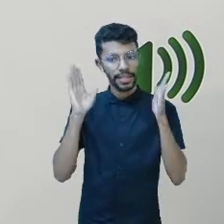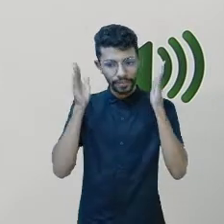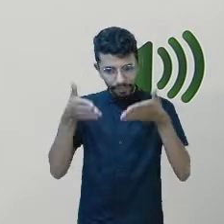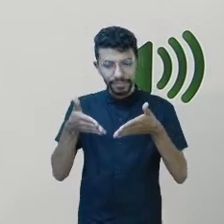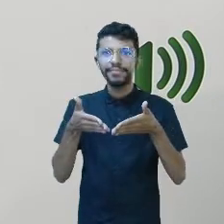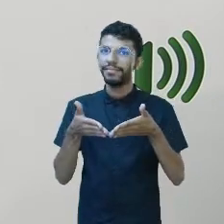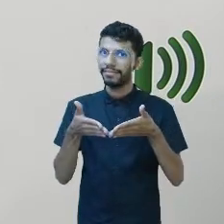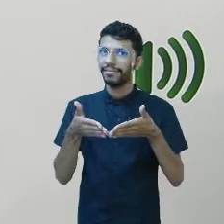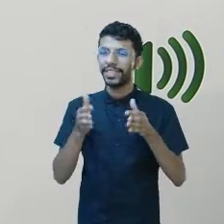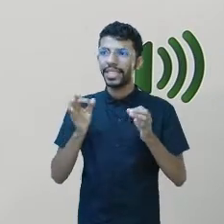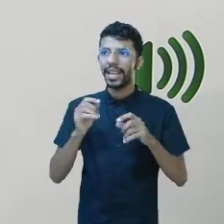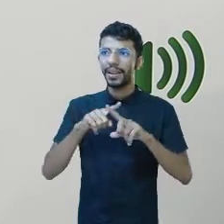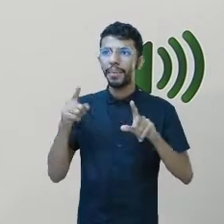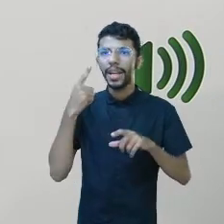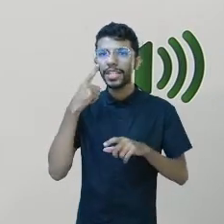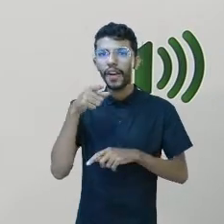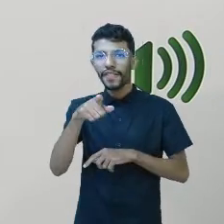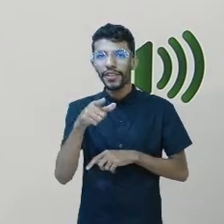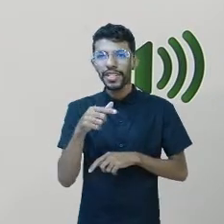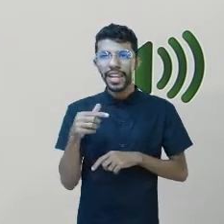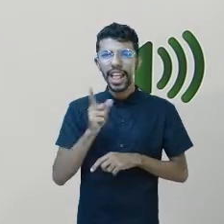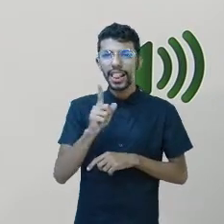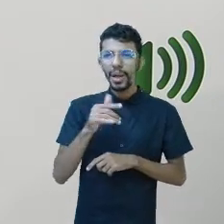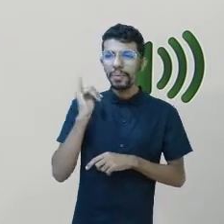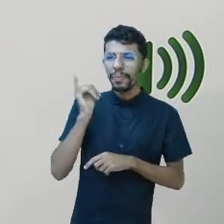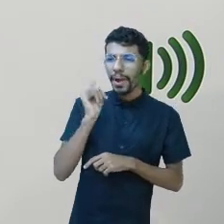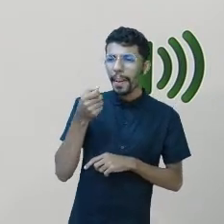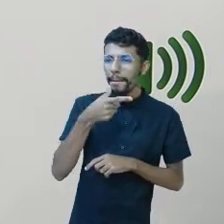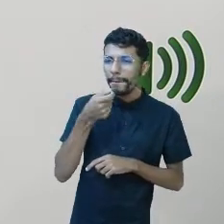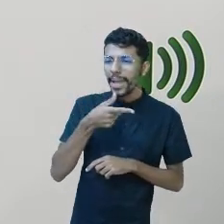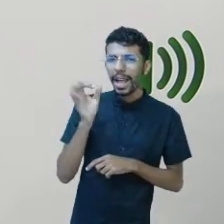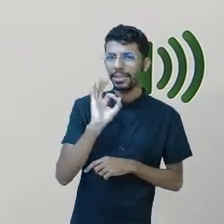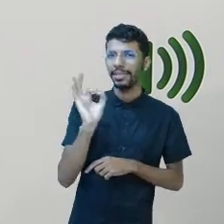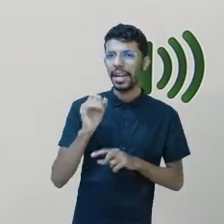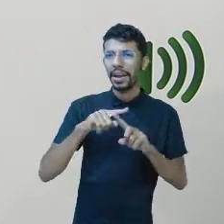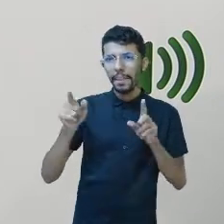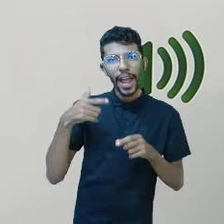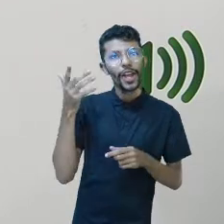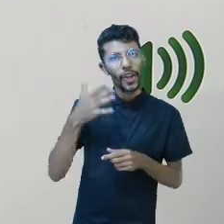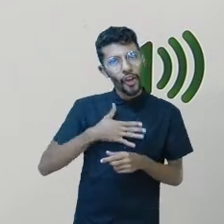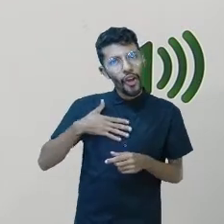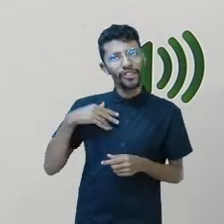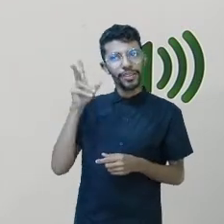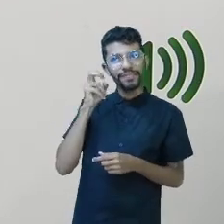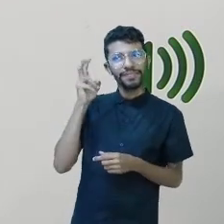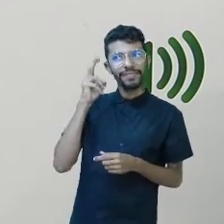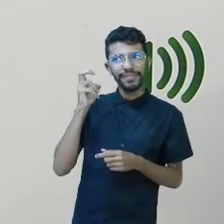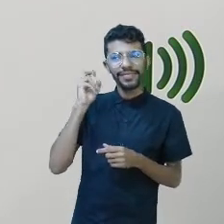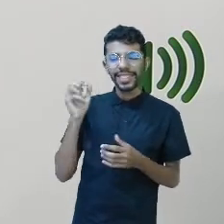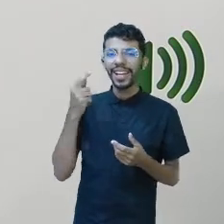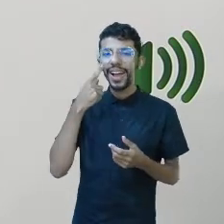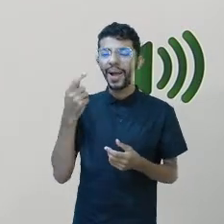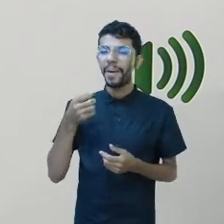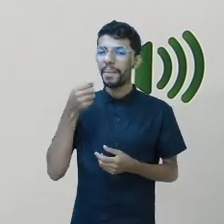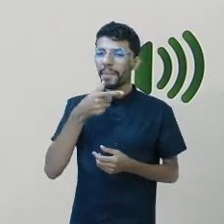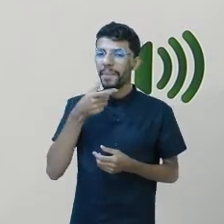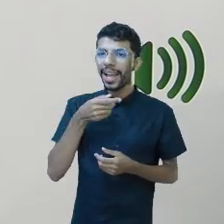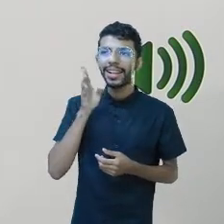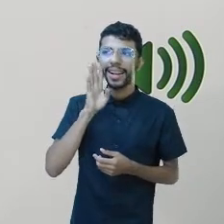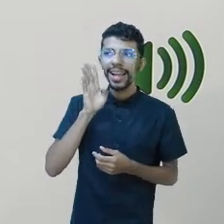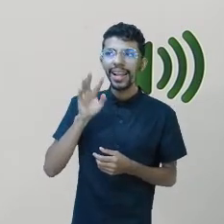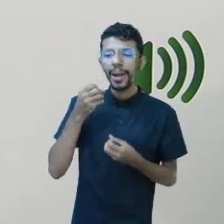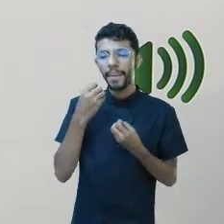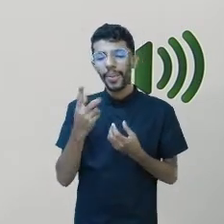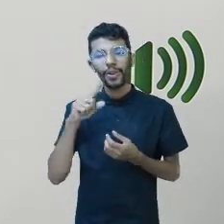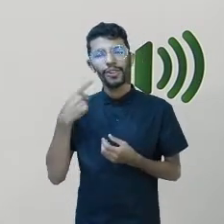não é de contar, mas você gosta de ouvir piadas? Uma piada saudável sempre é bom a gente estar escutando e